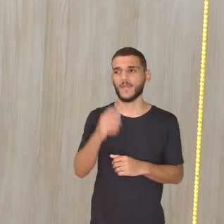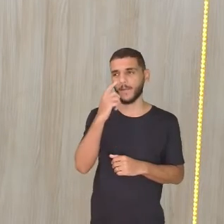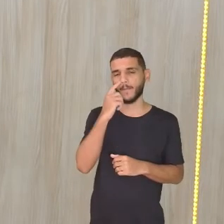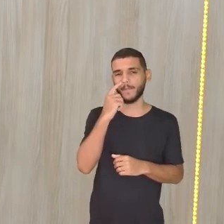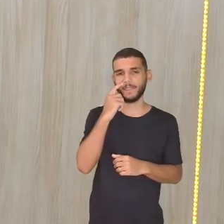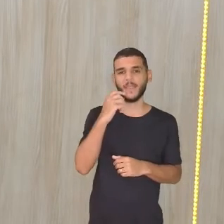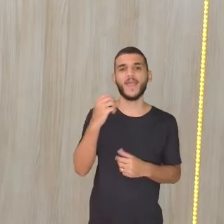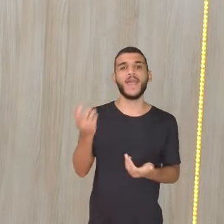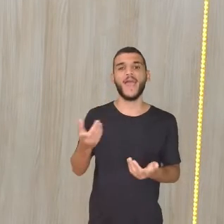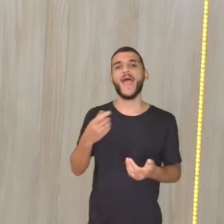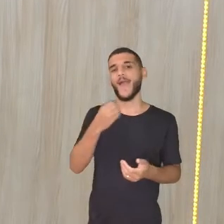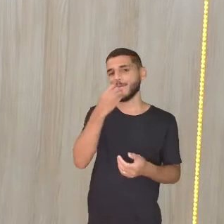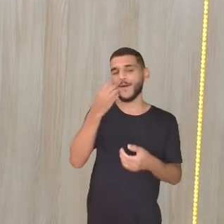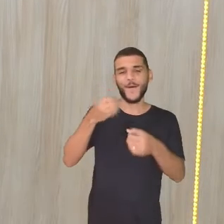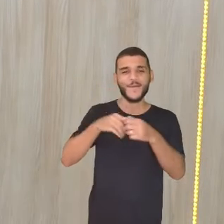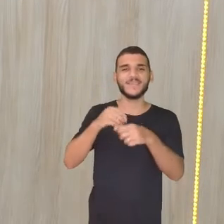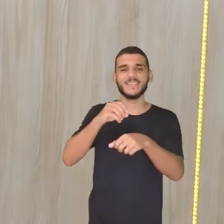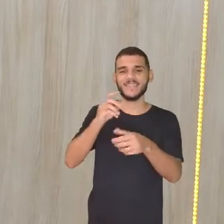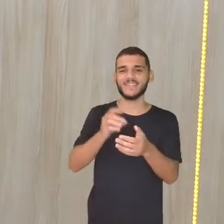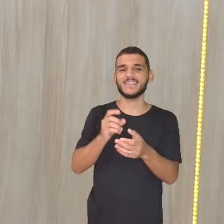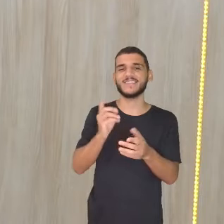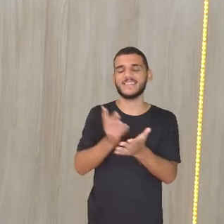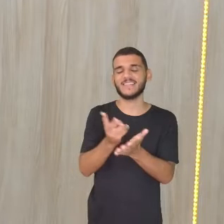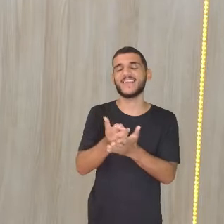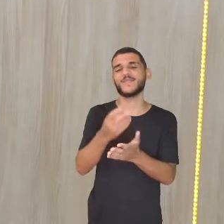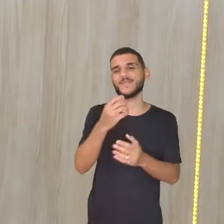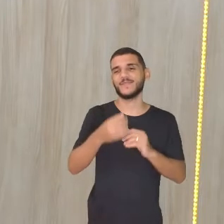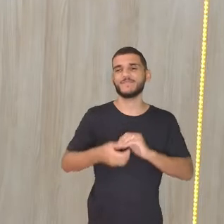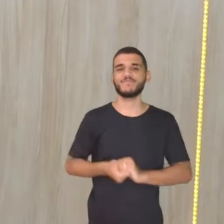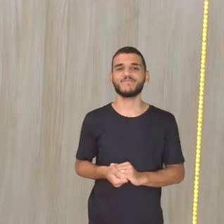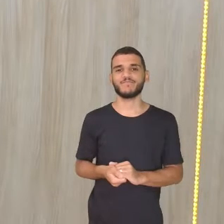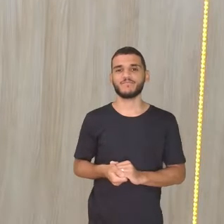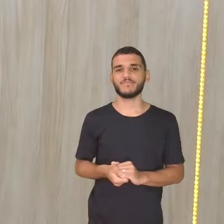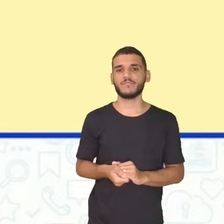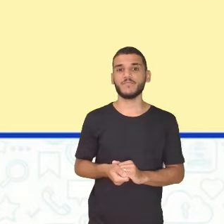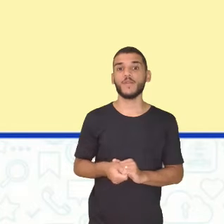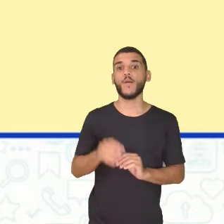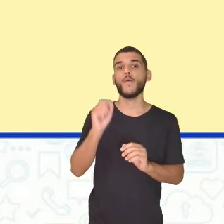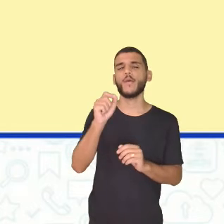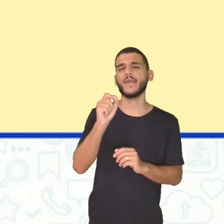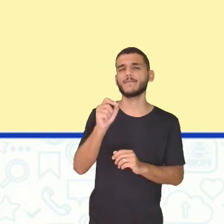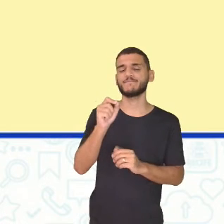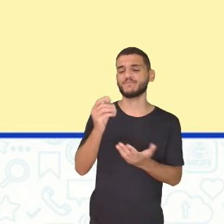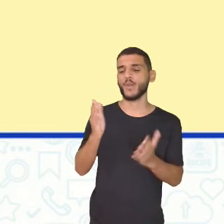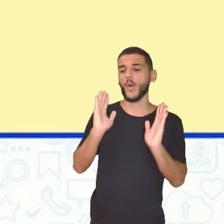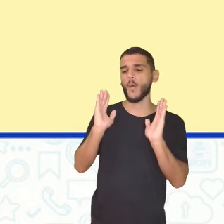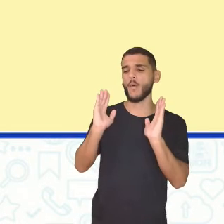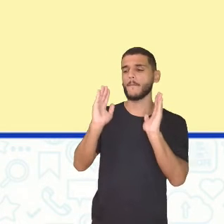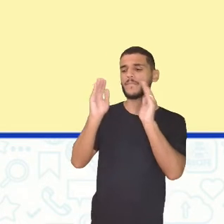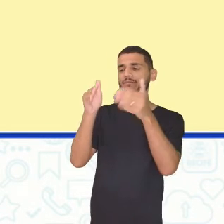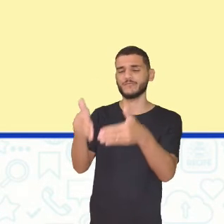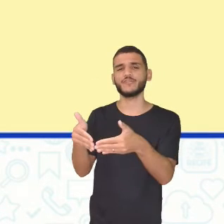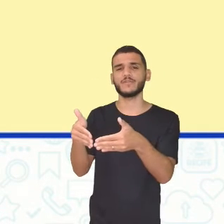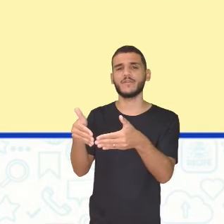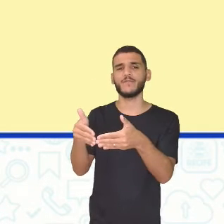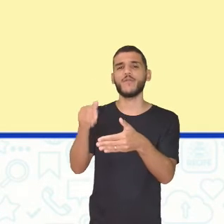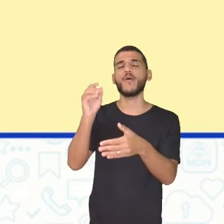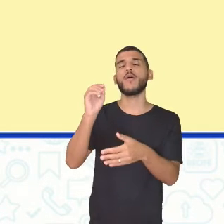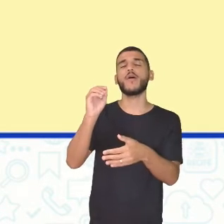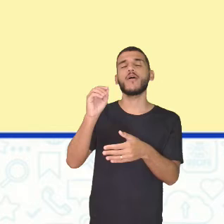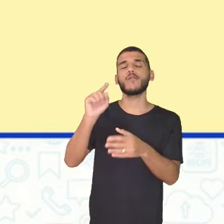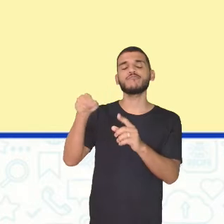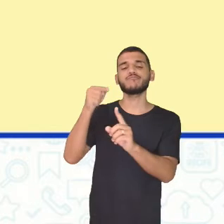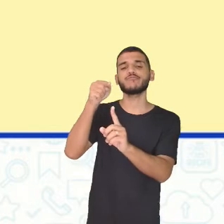é sempre bom, ajuda muito. Então, o objetivo da nossa aula é reconhecer o gênero textual